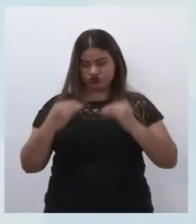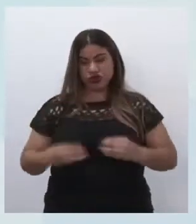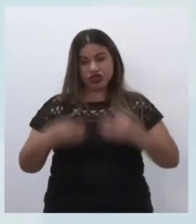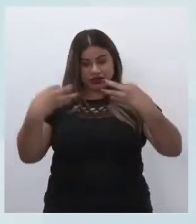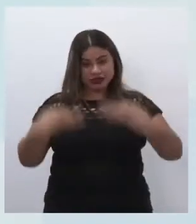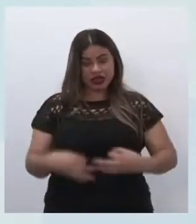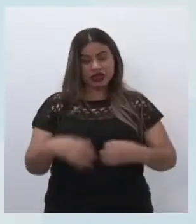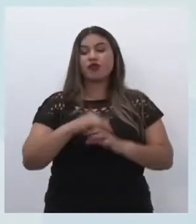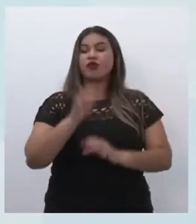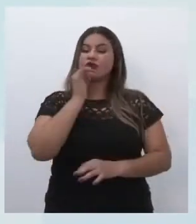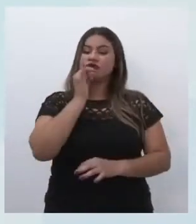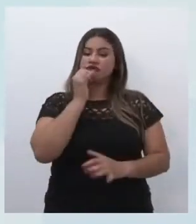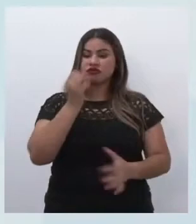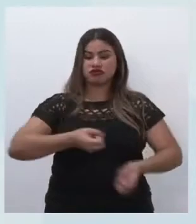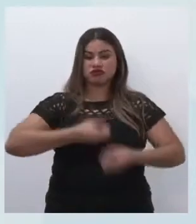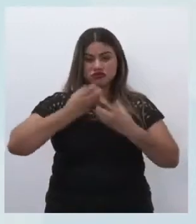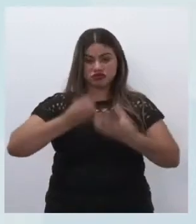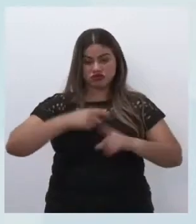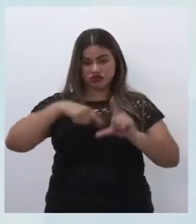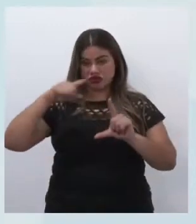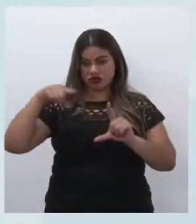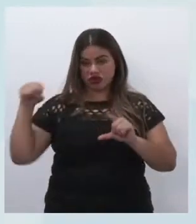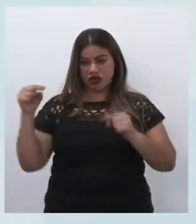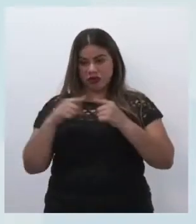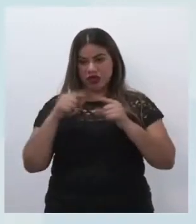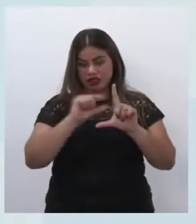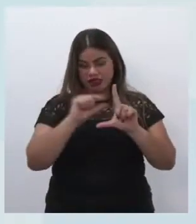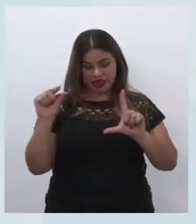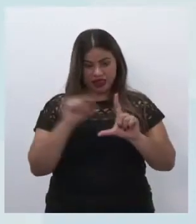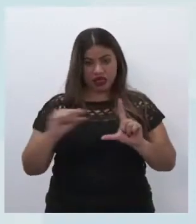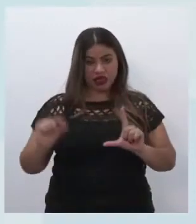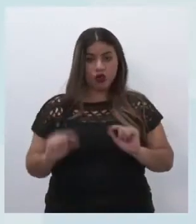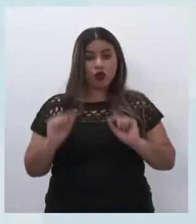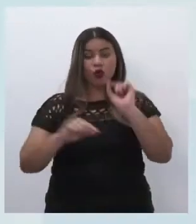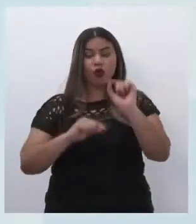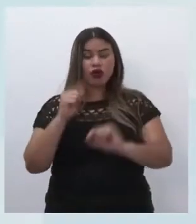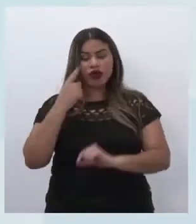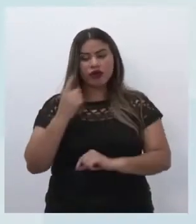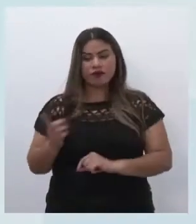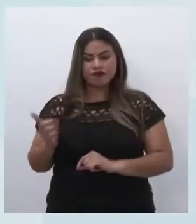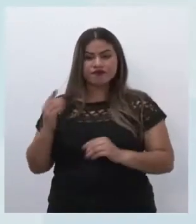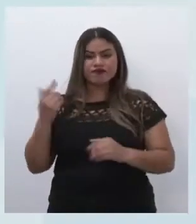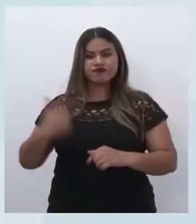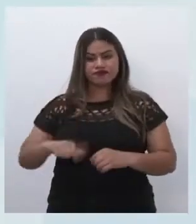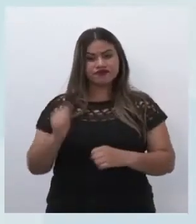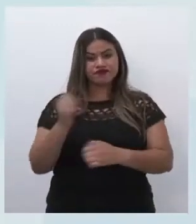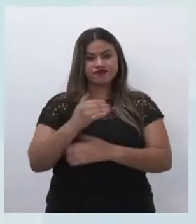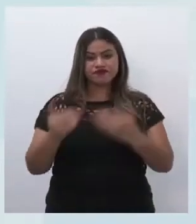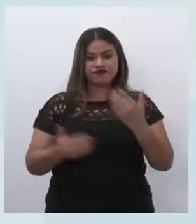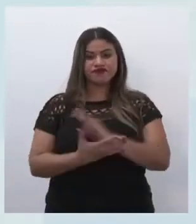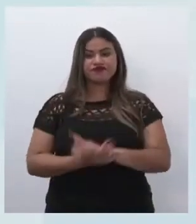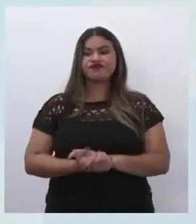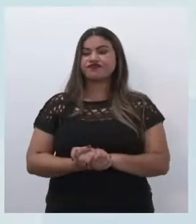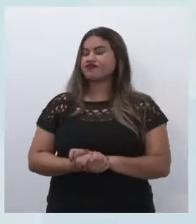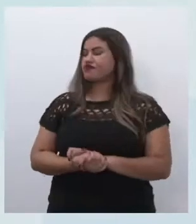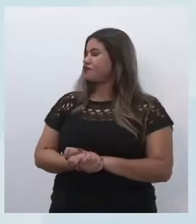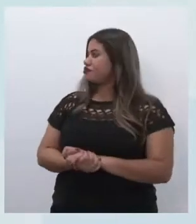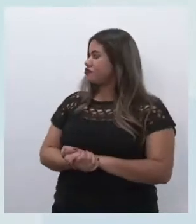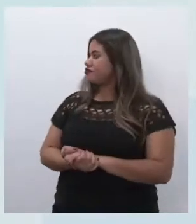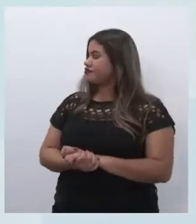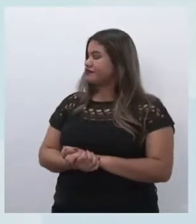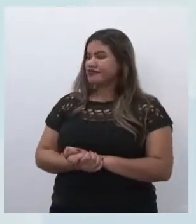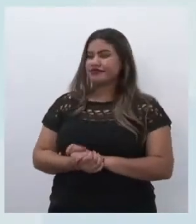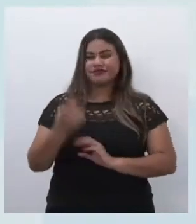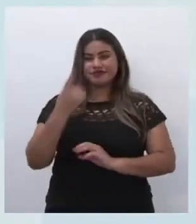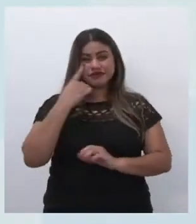infográfico e tem aquelas informações da legenda. O que a gente sugere? Pode passar para o próximo slide. É a construção em conjunto